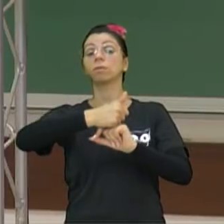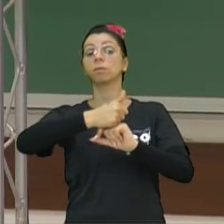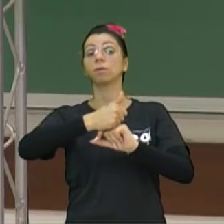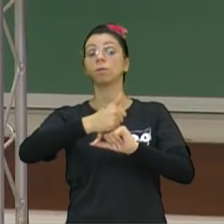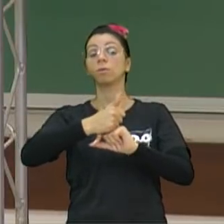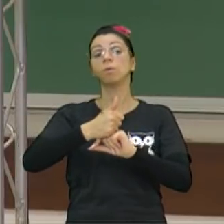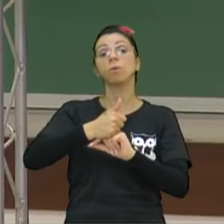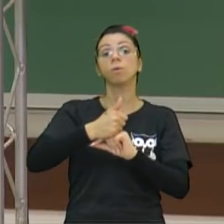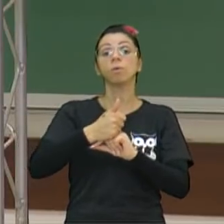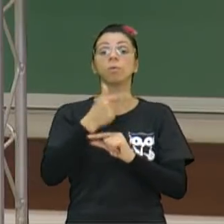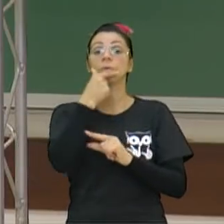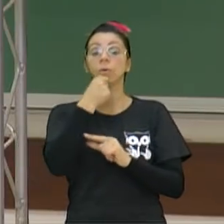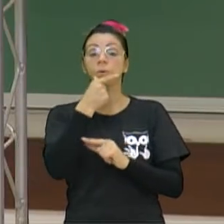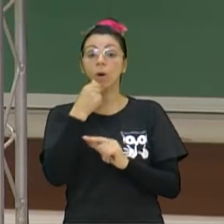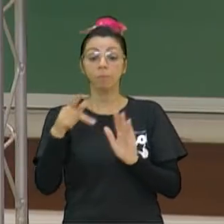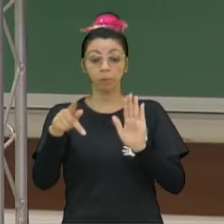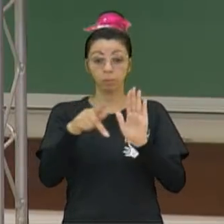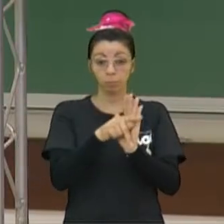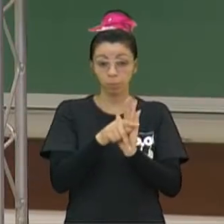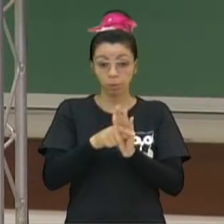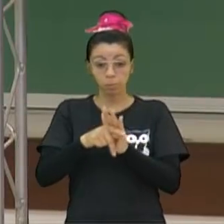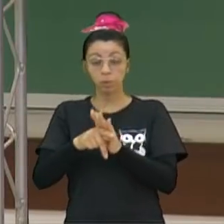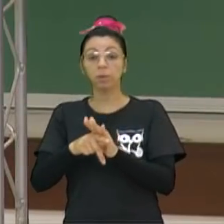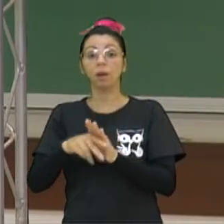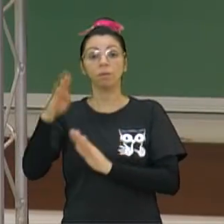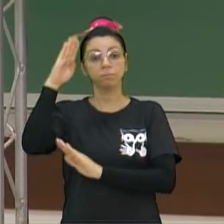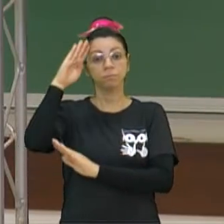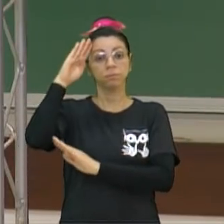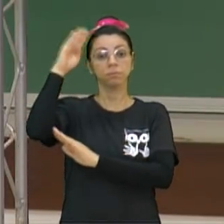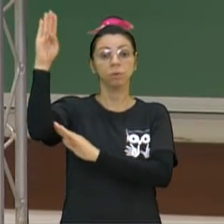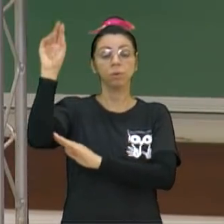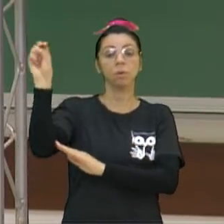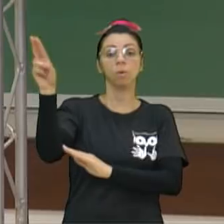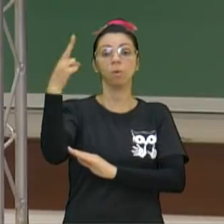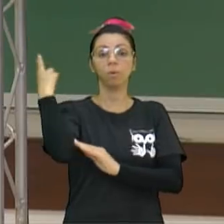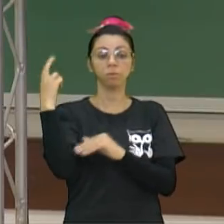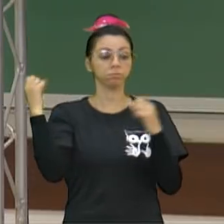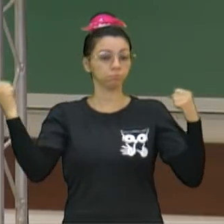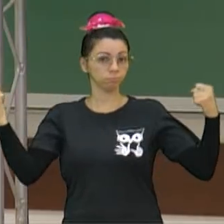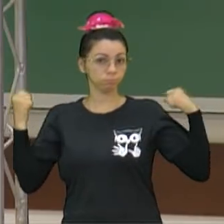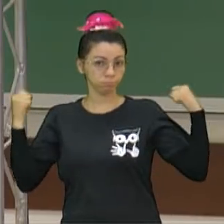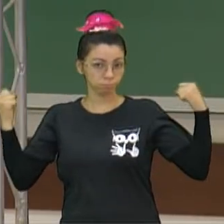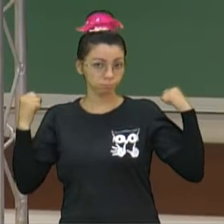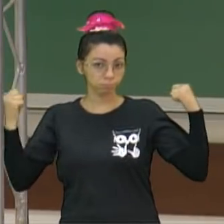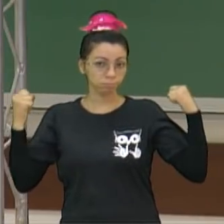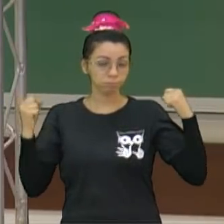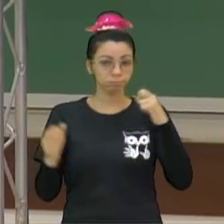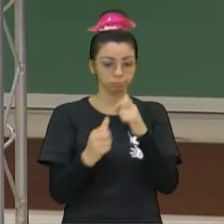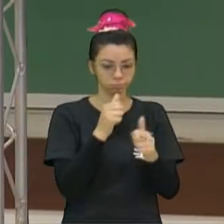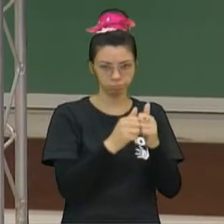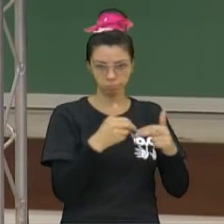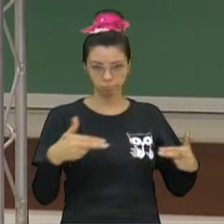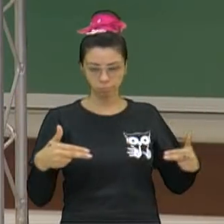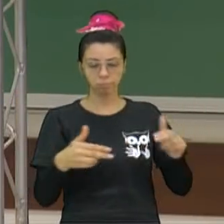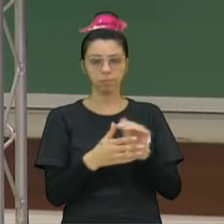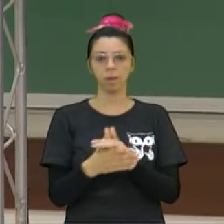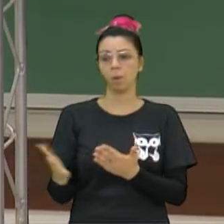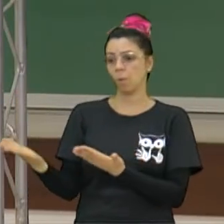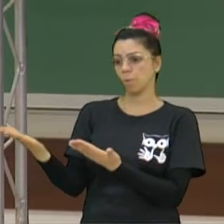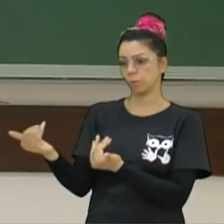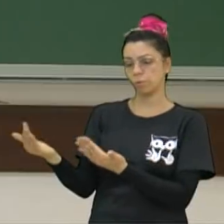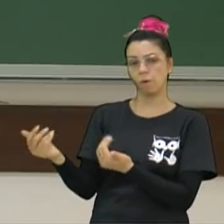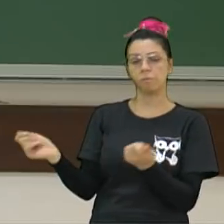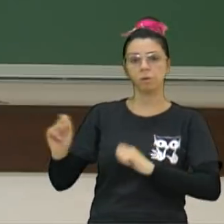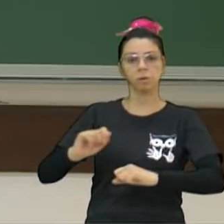ser soldado ou atleta, né? Daí essa ideia generalizada de que o jovem tem que ser forte, tem